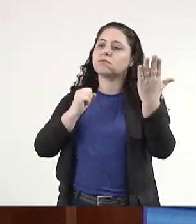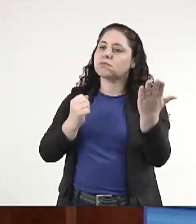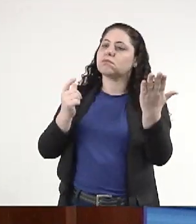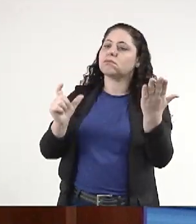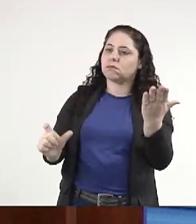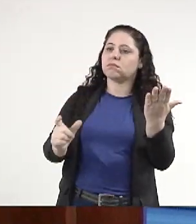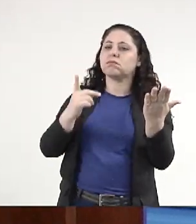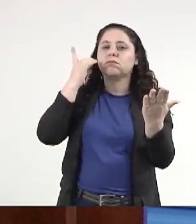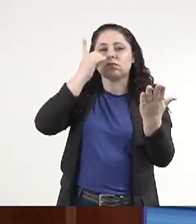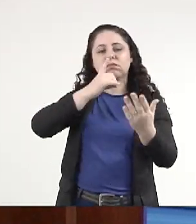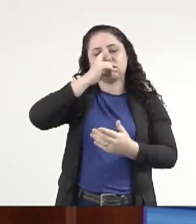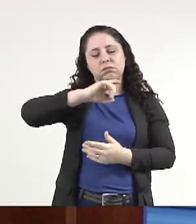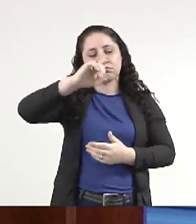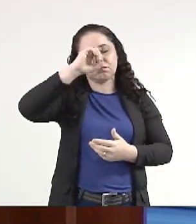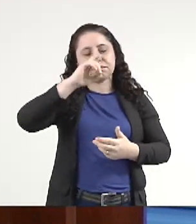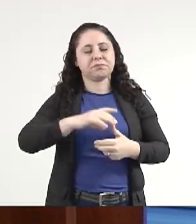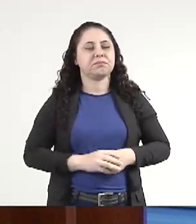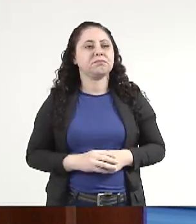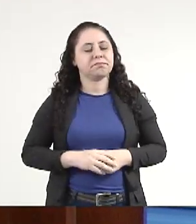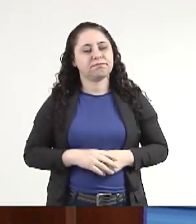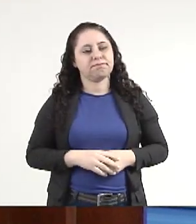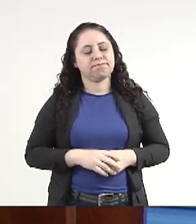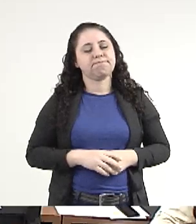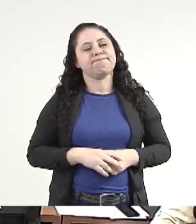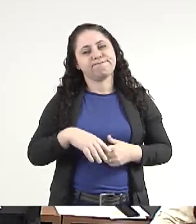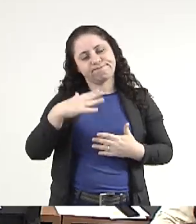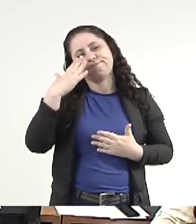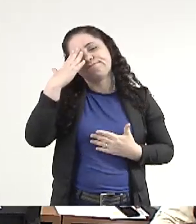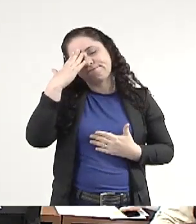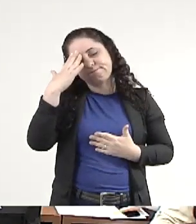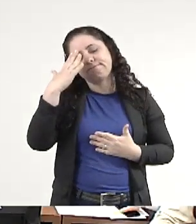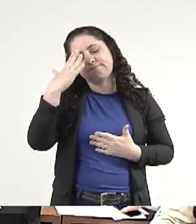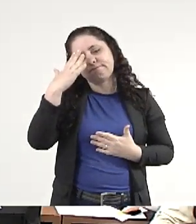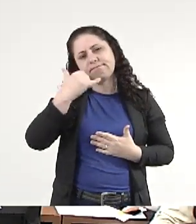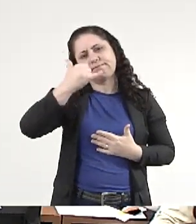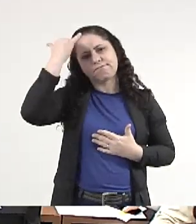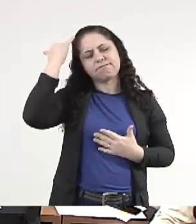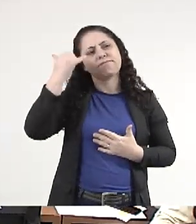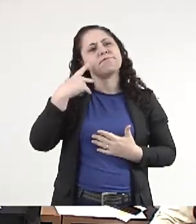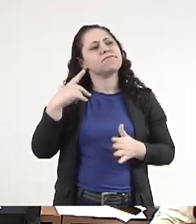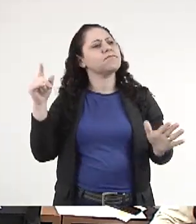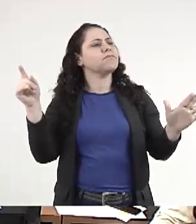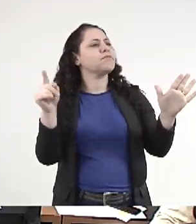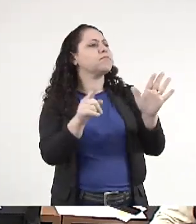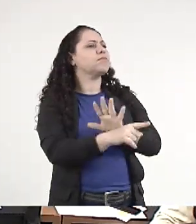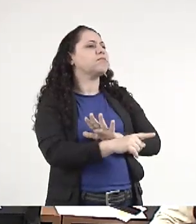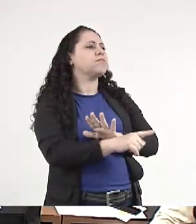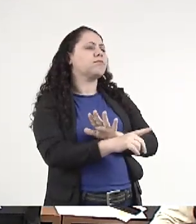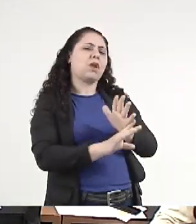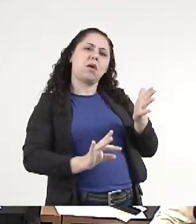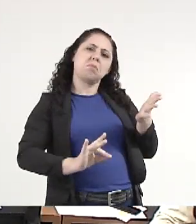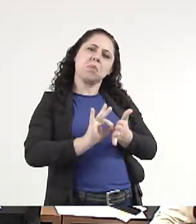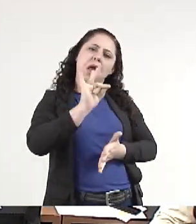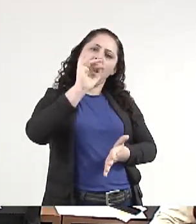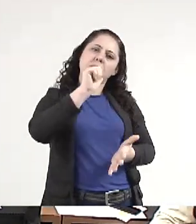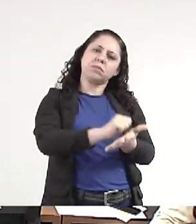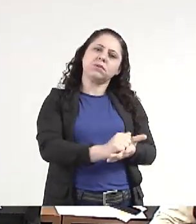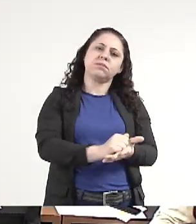aparte de Vossa Excelência, deputado Zeca. Muito obrigado, deputado Mock. Deputado Mock, primeiro fazer um